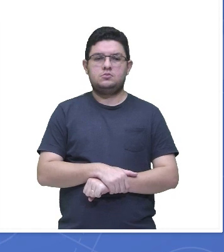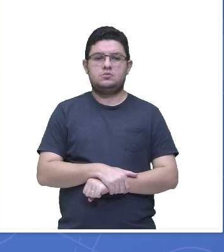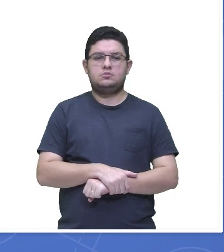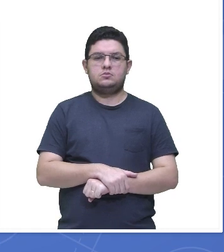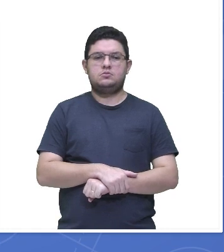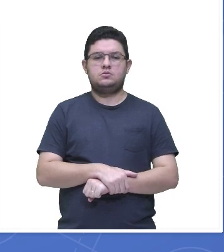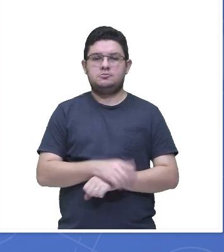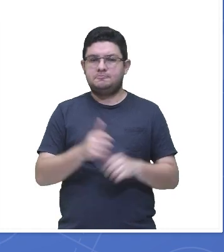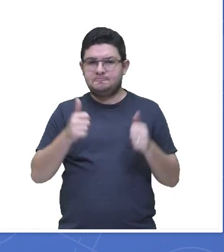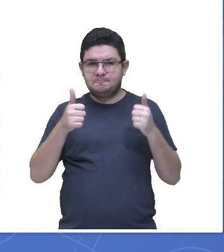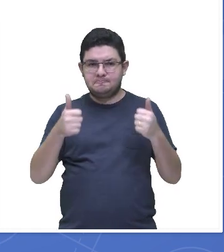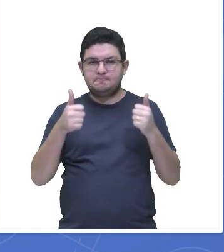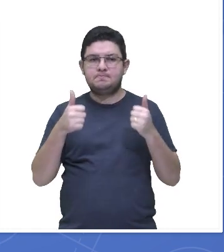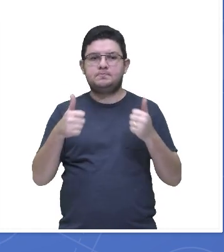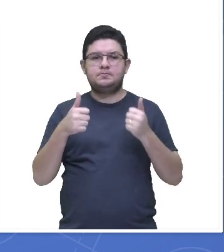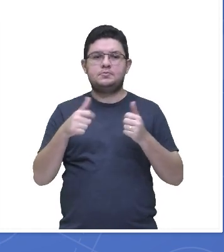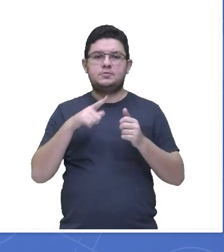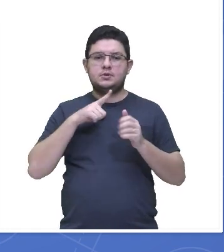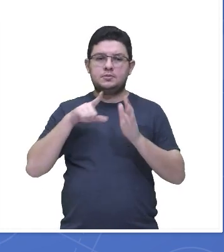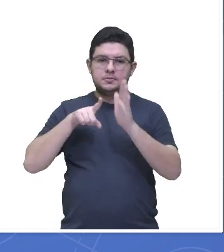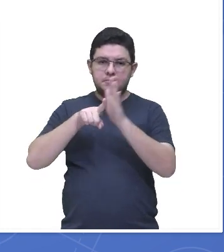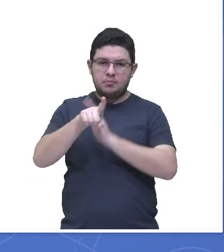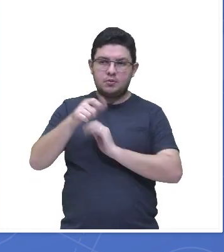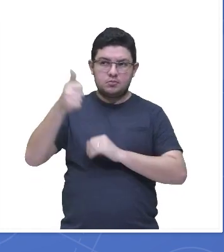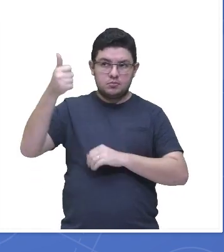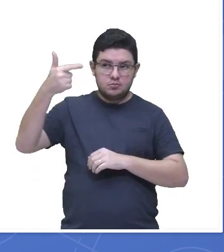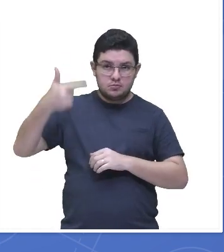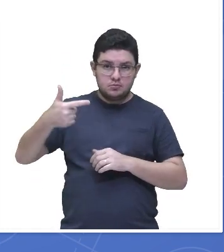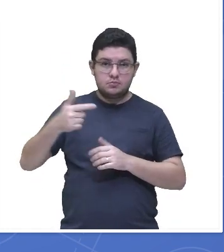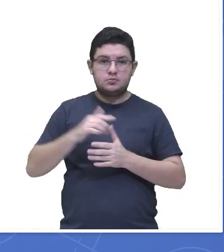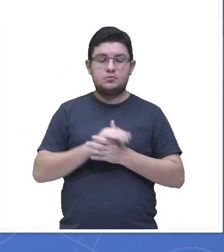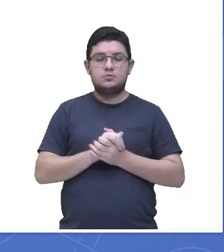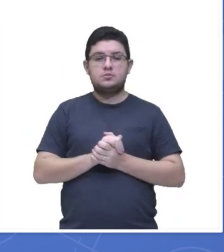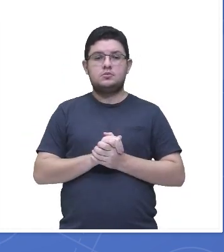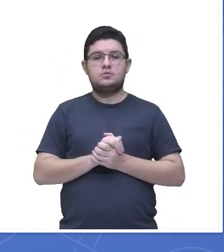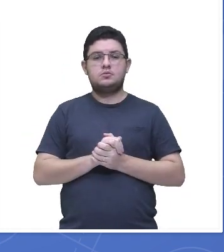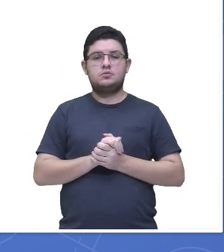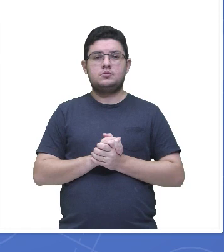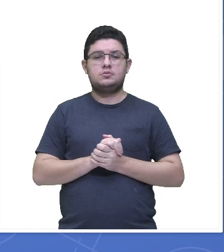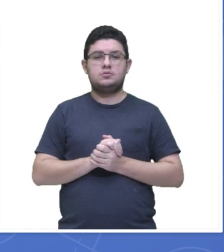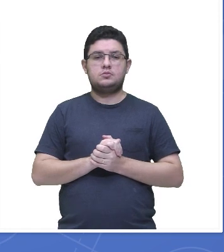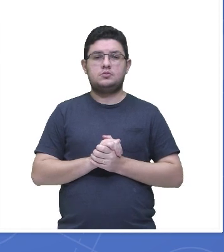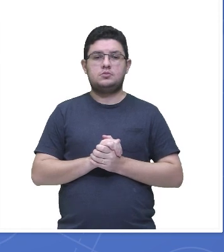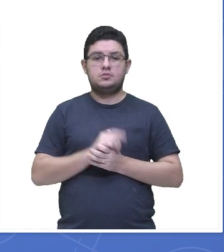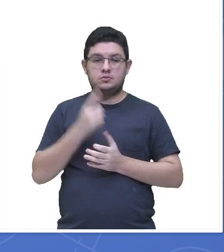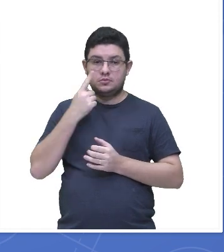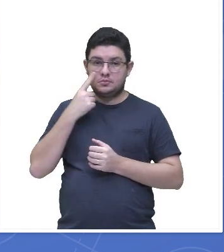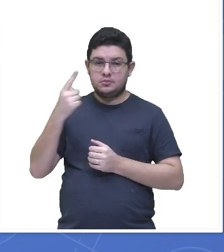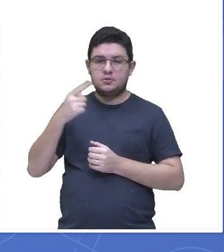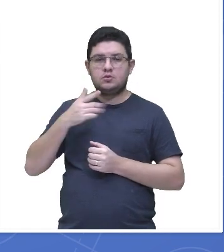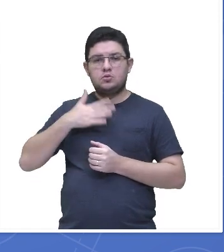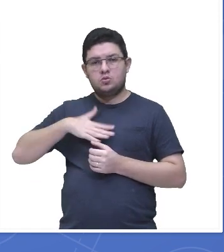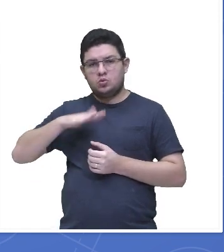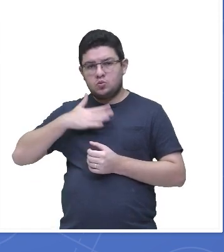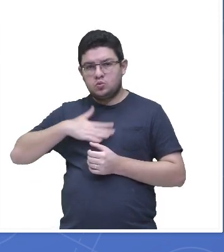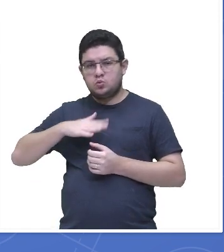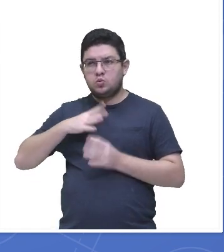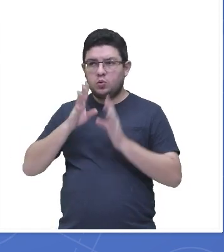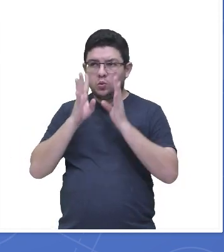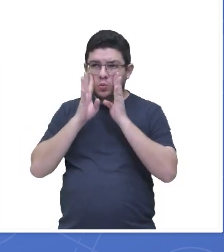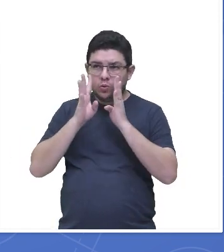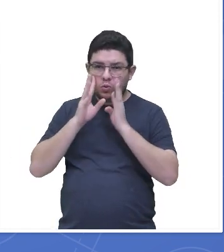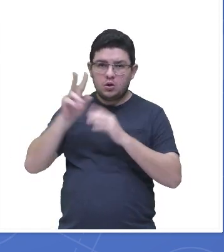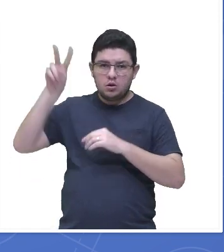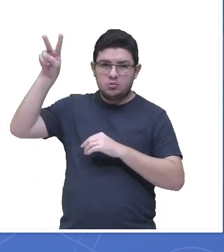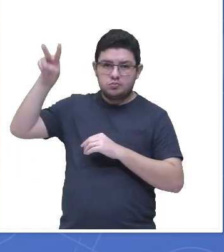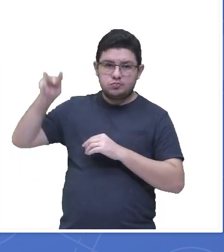Muito bem, pessoal, temos aí duas questões para nós respondermos, né? E a questão número 1, você vai ler com bastante atenção e vai marcar qual é